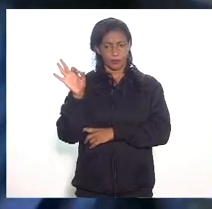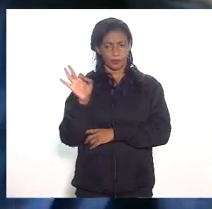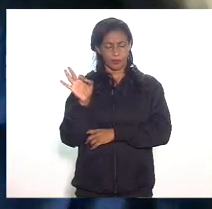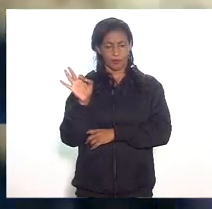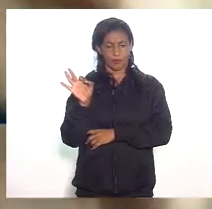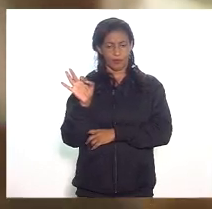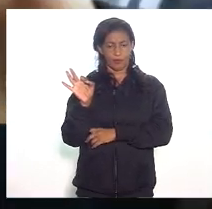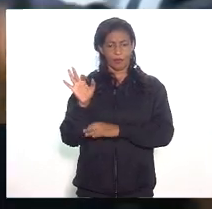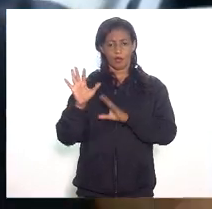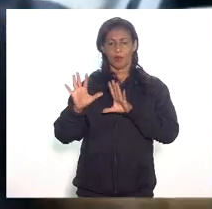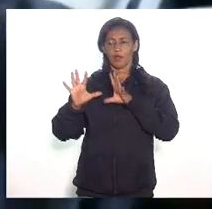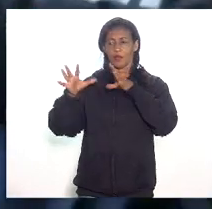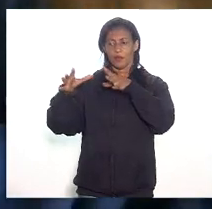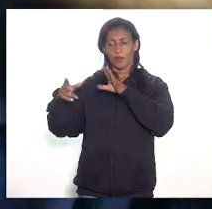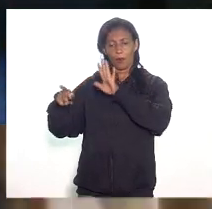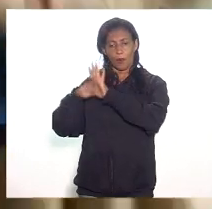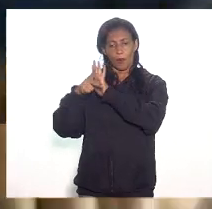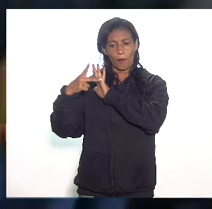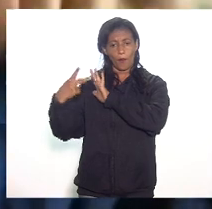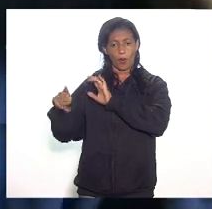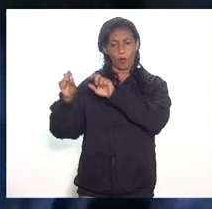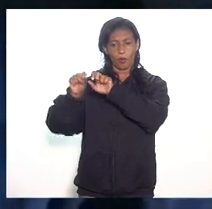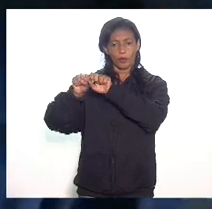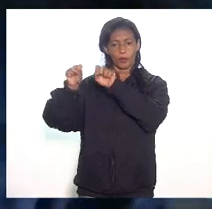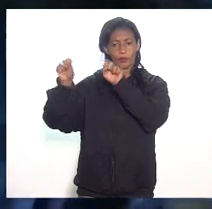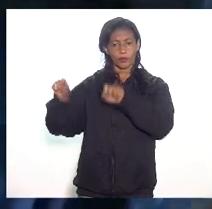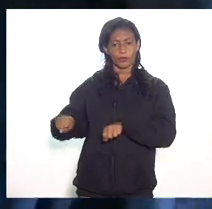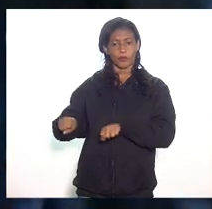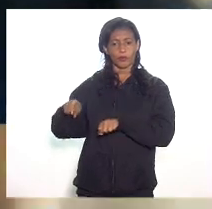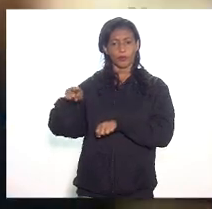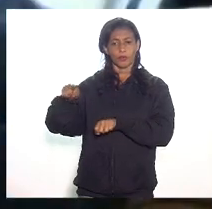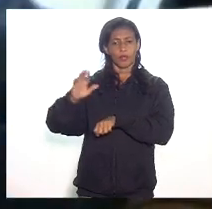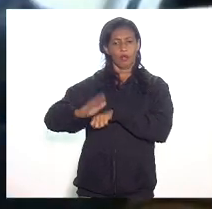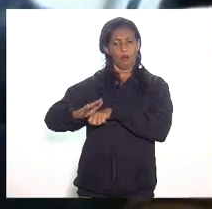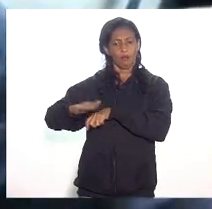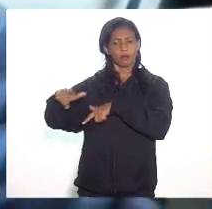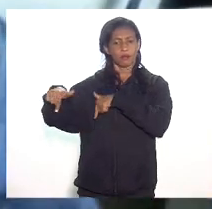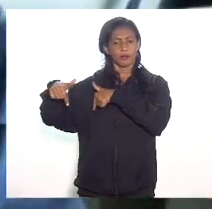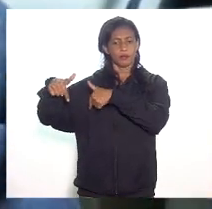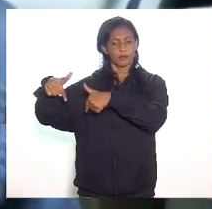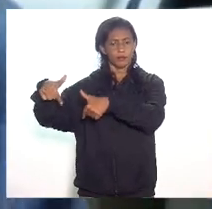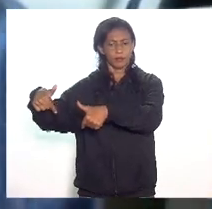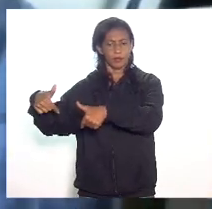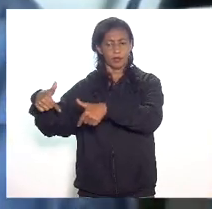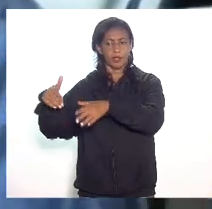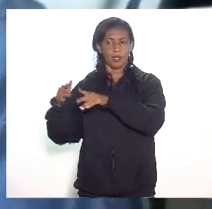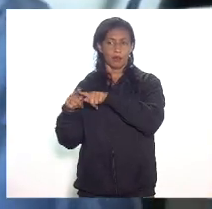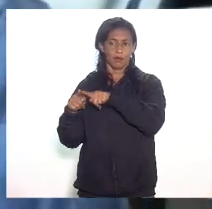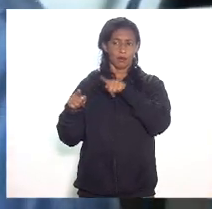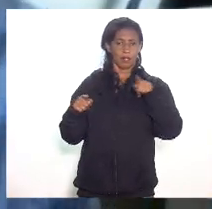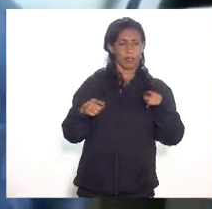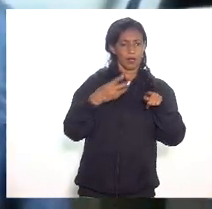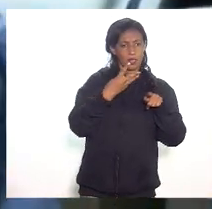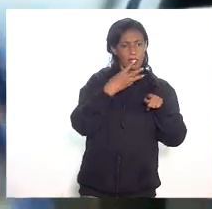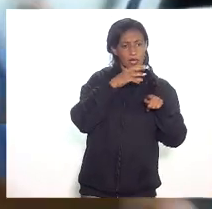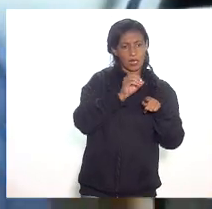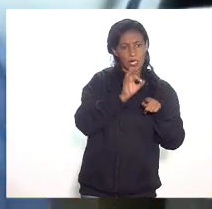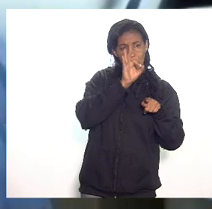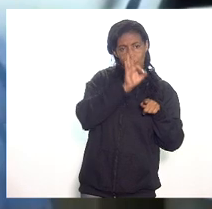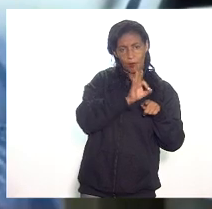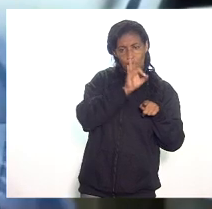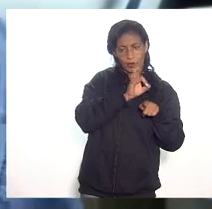exclusivos de funcionários ativos. E, até 30%, poderia ser